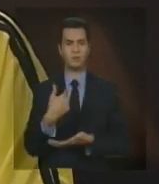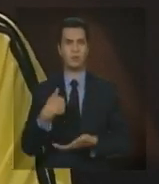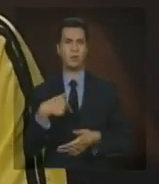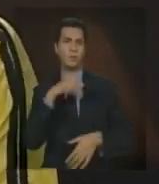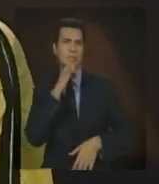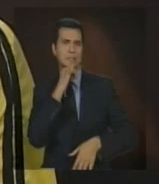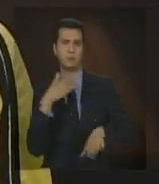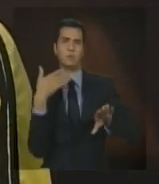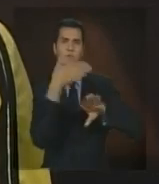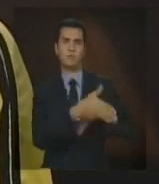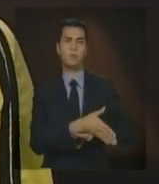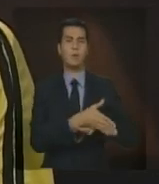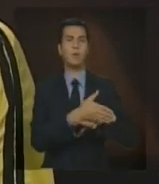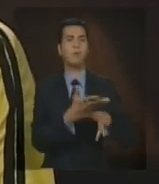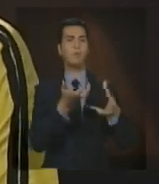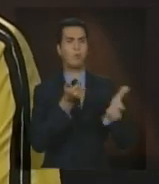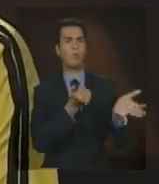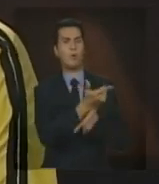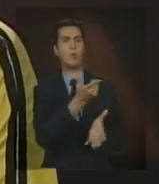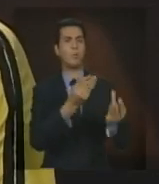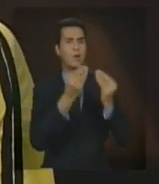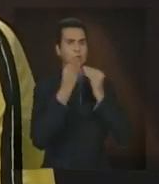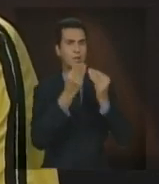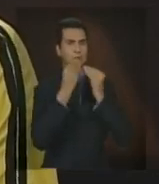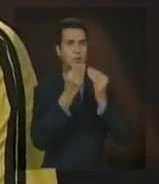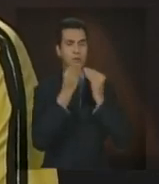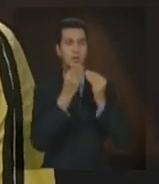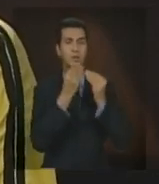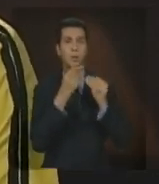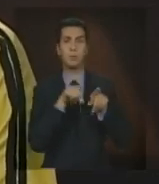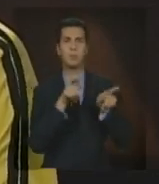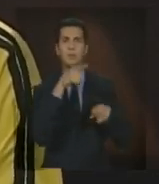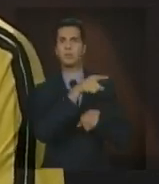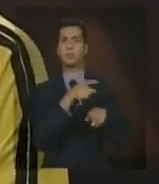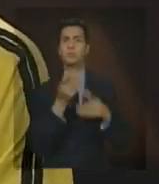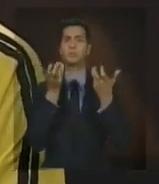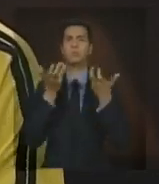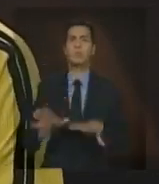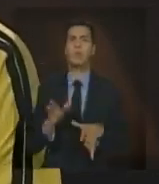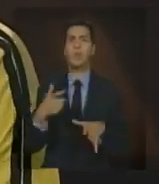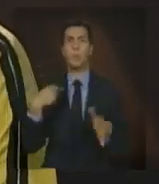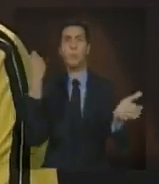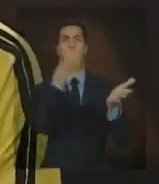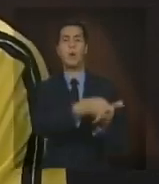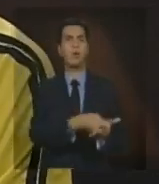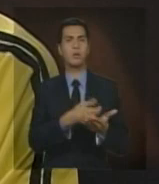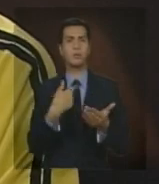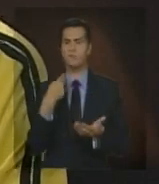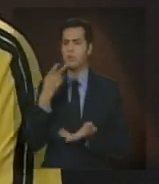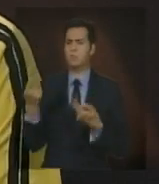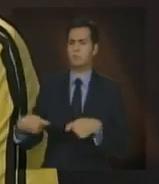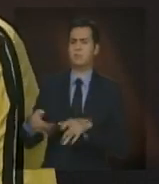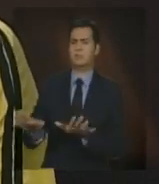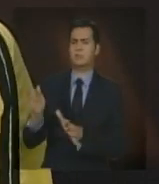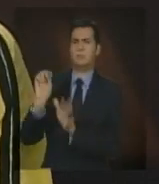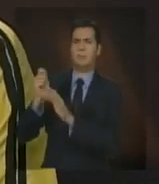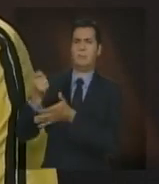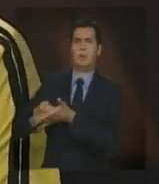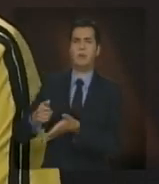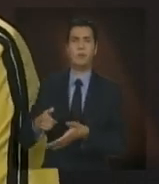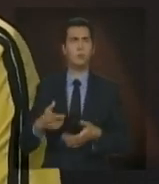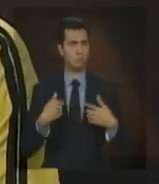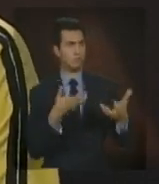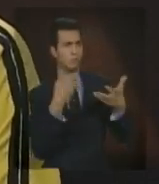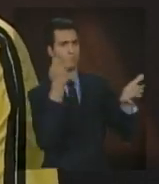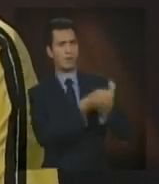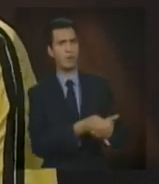um pastel e o rapaz não querer, e o dono do pastel da pastelaria não querer receber. Não precisa pagar, não. Eu falei, não, mas eu quero pagar. Não, mas